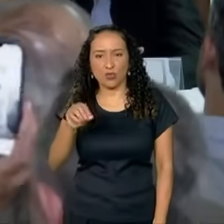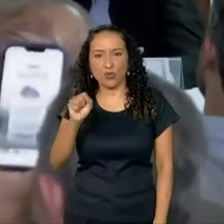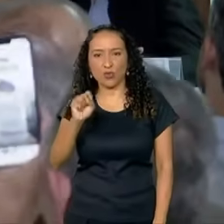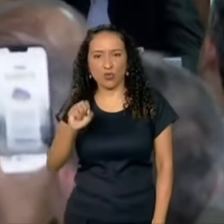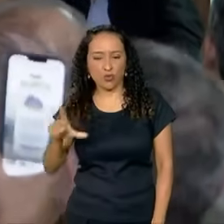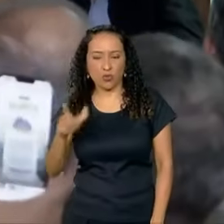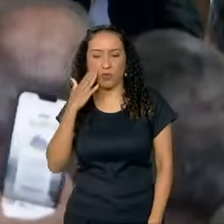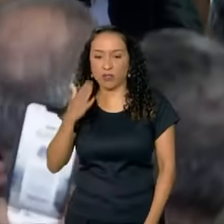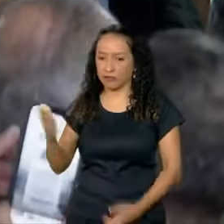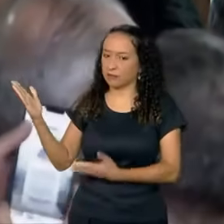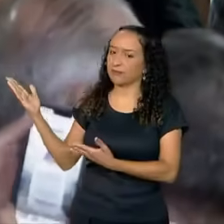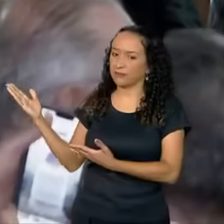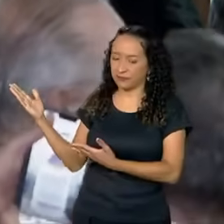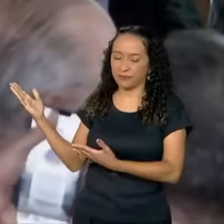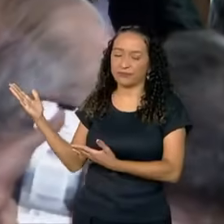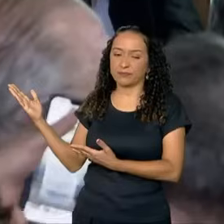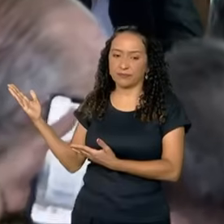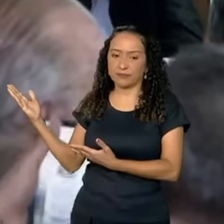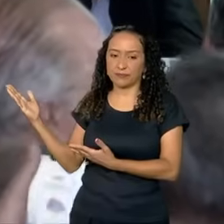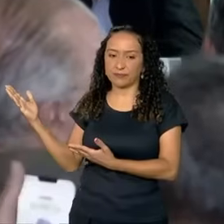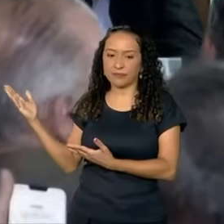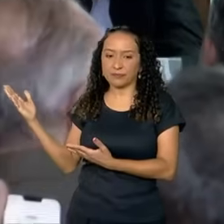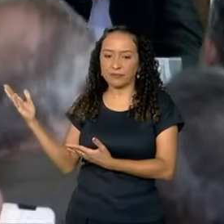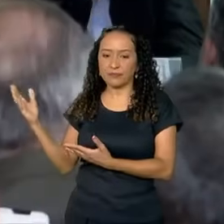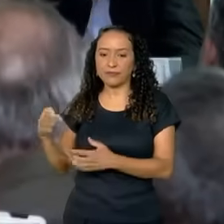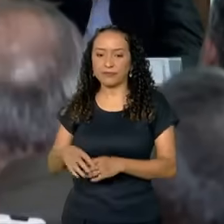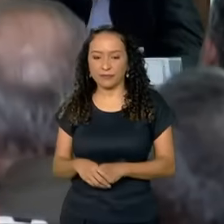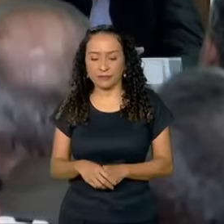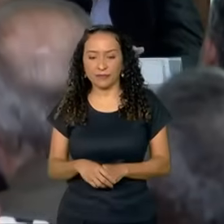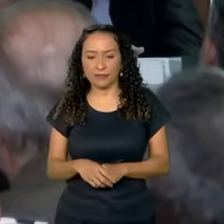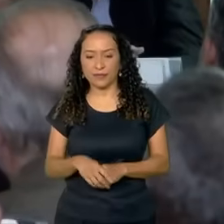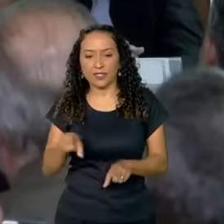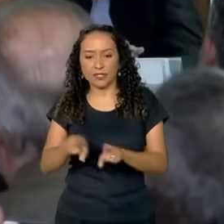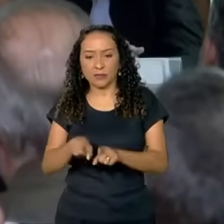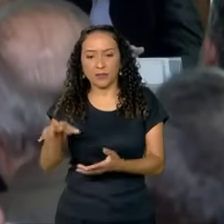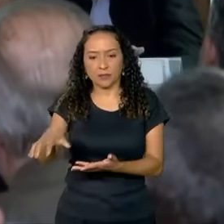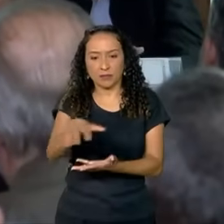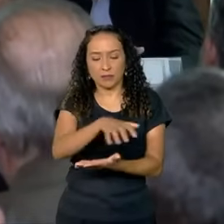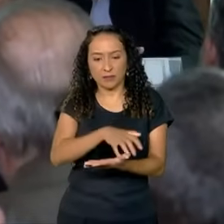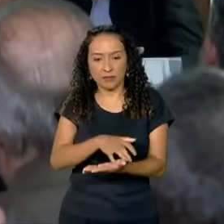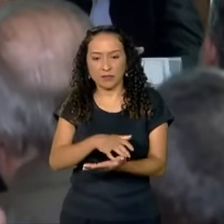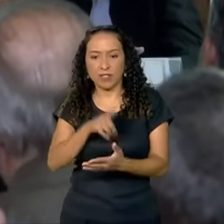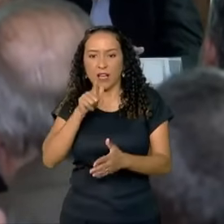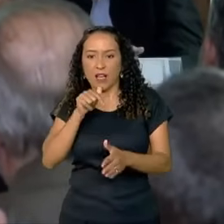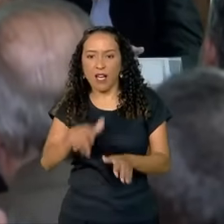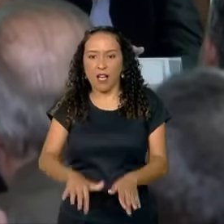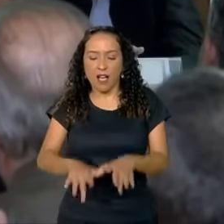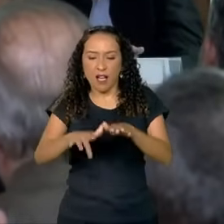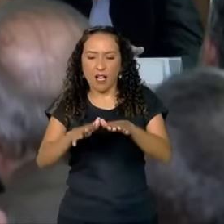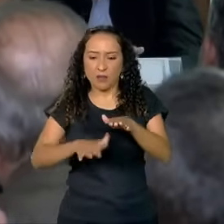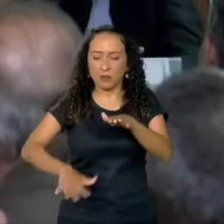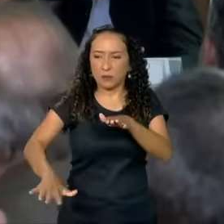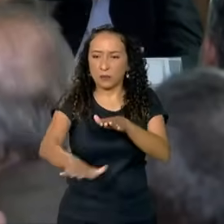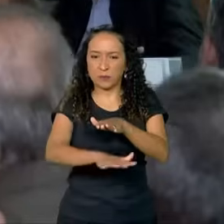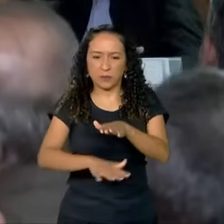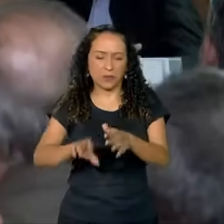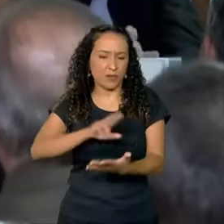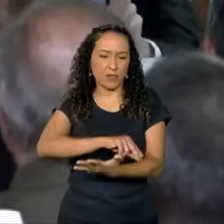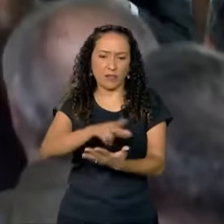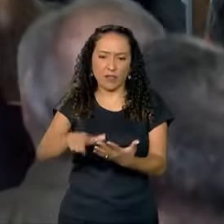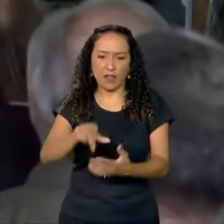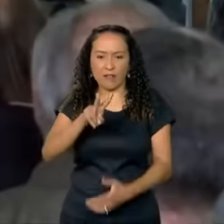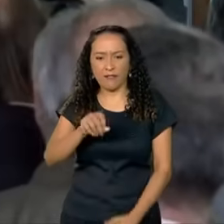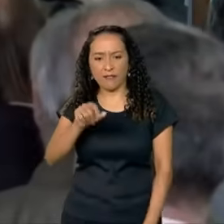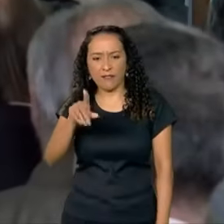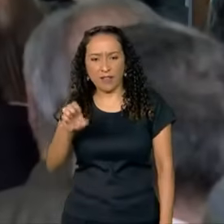dos danos, Pareci Novo, São Vendelino e a região debaixo d'água, São José do Hortêncio, Vale